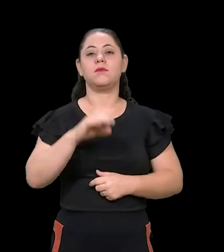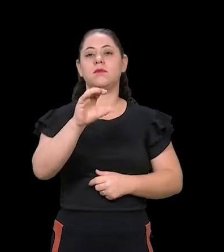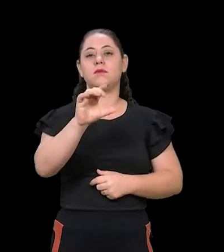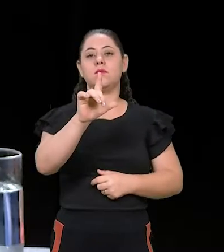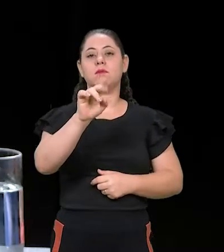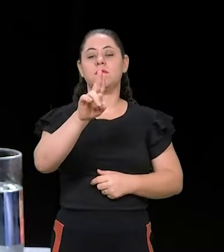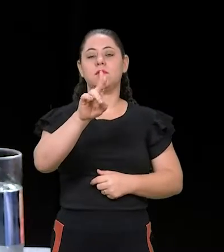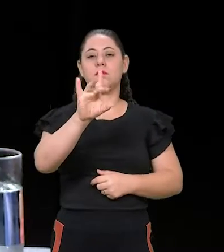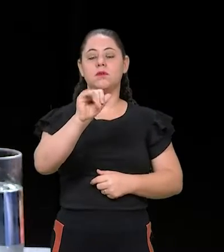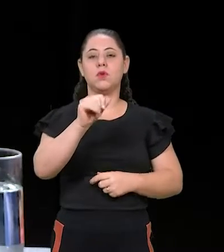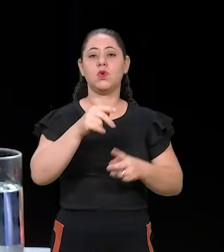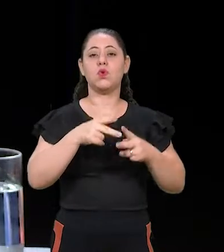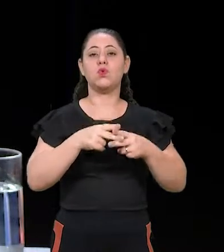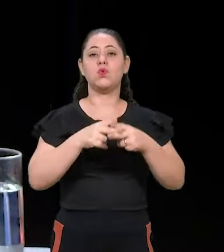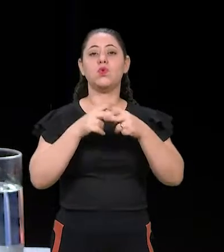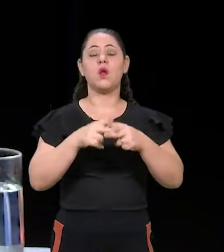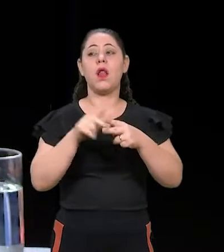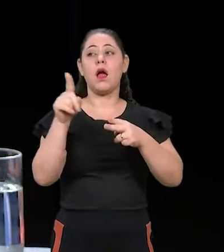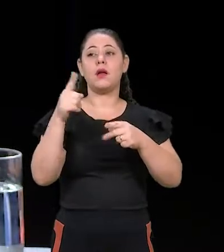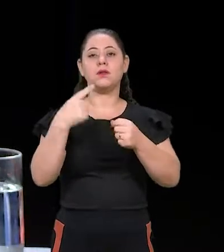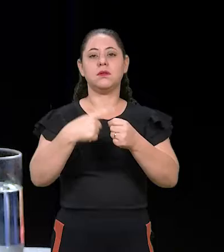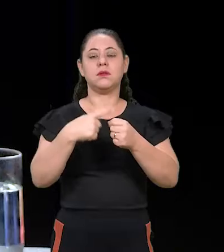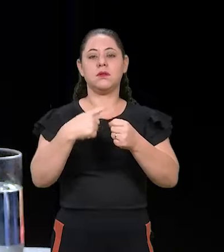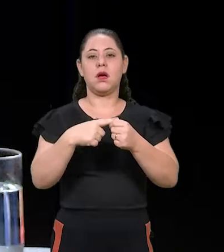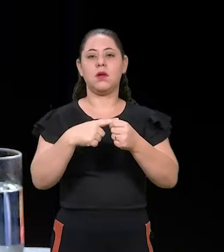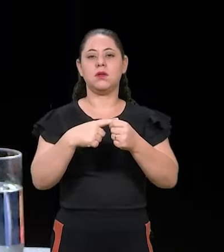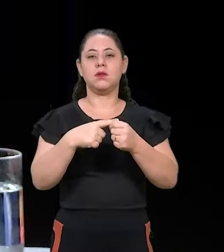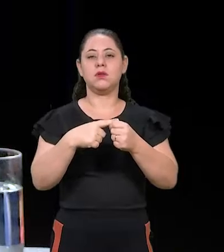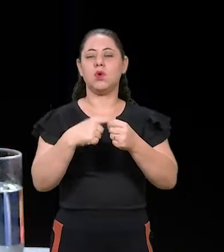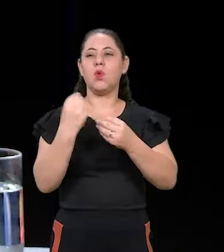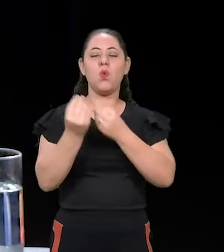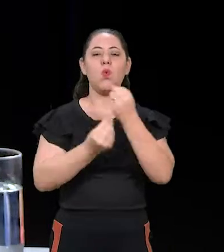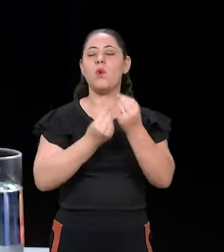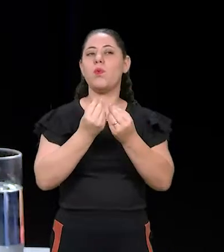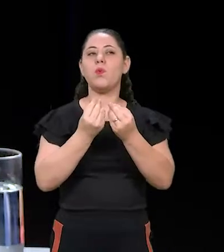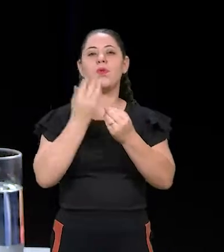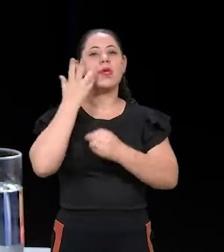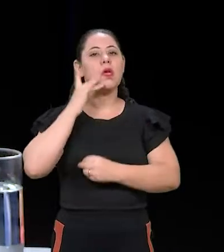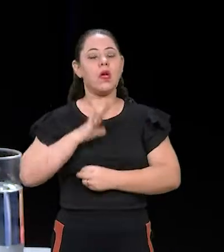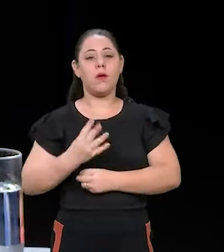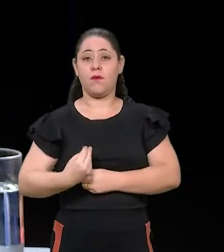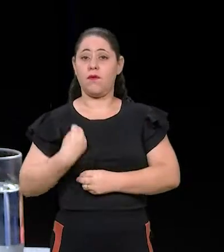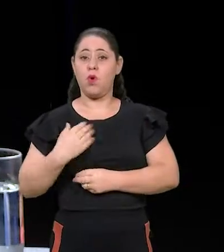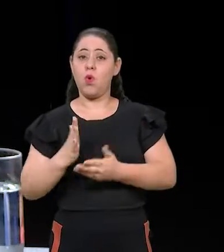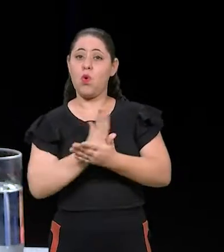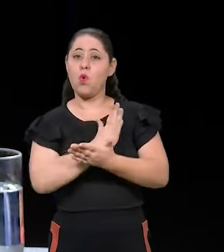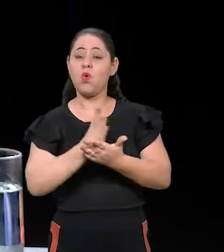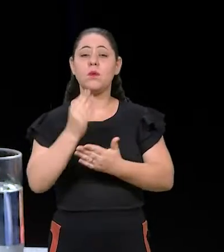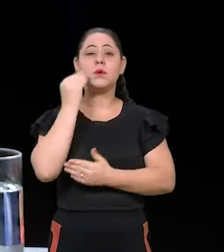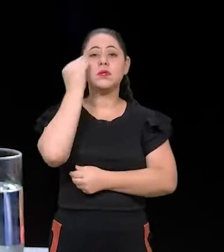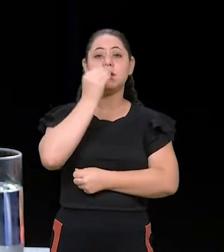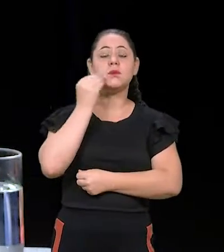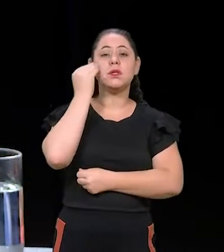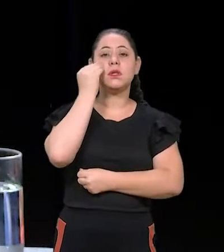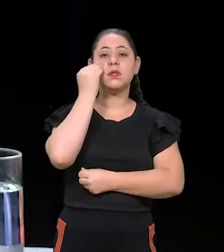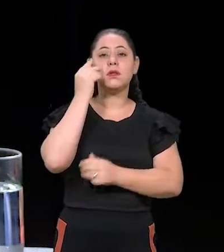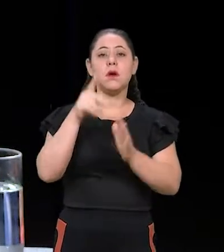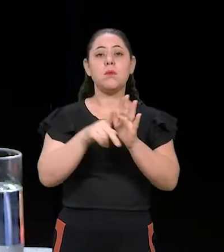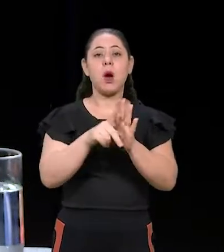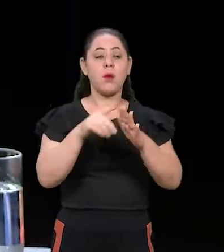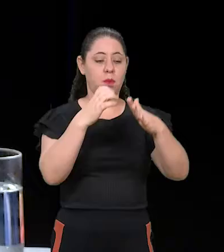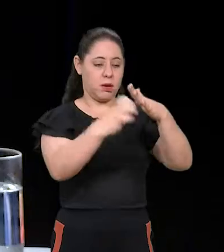anos. O Cláudio é natural de Nioaque. Eu queria saber se em Nioaque você, enquanto criança, já vivenciou alguma